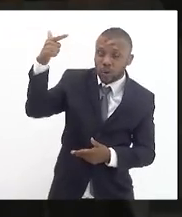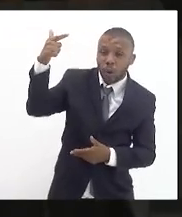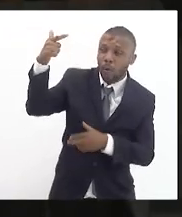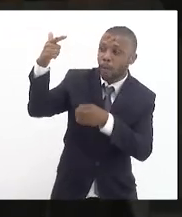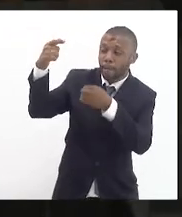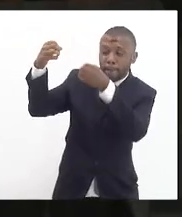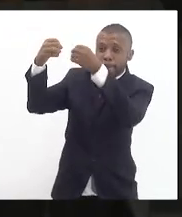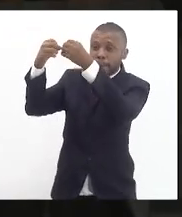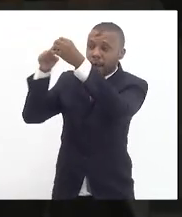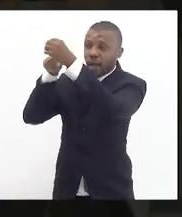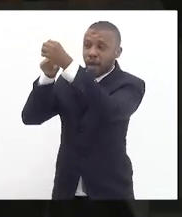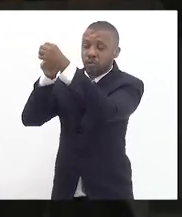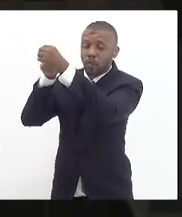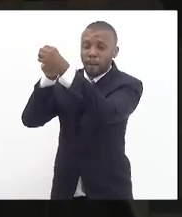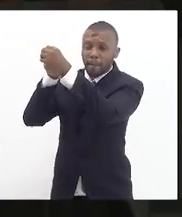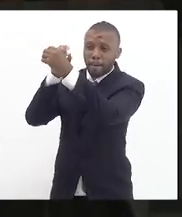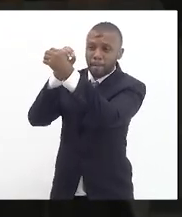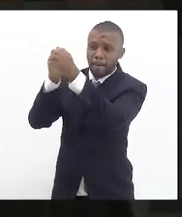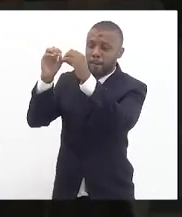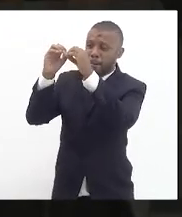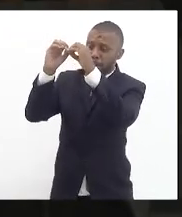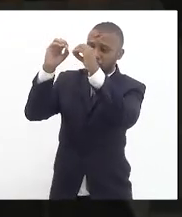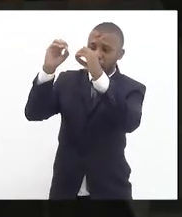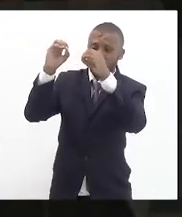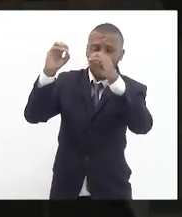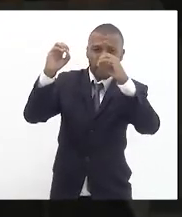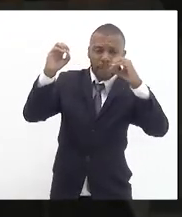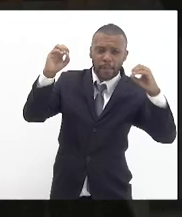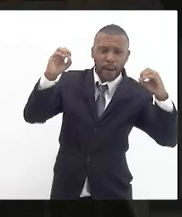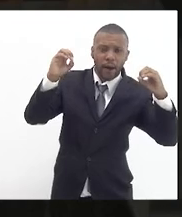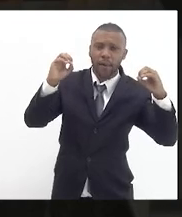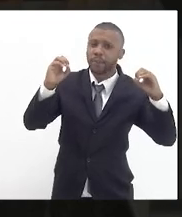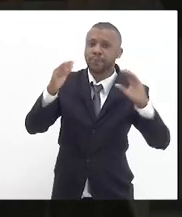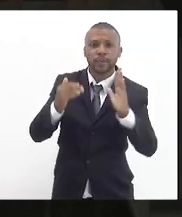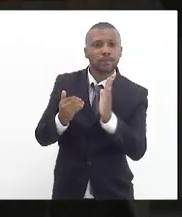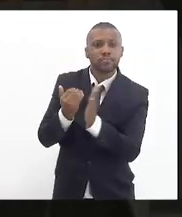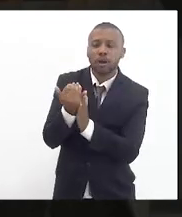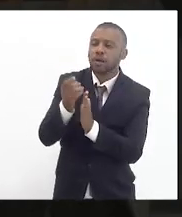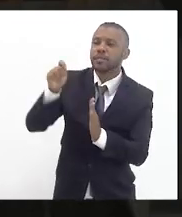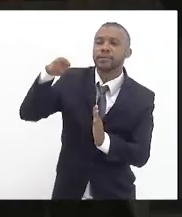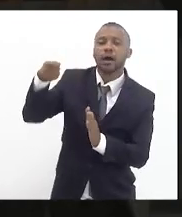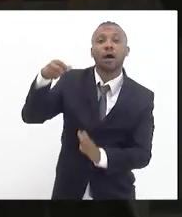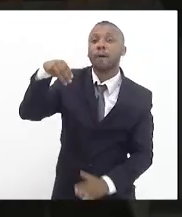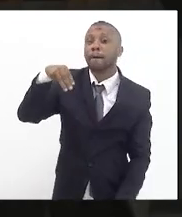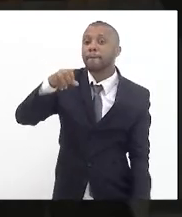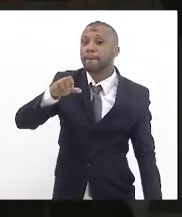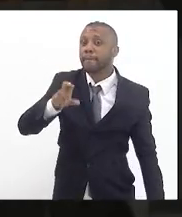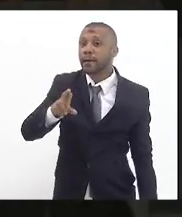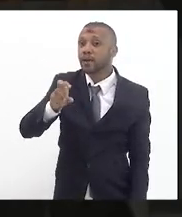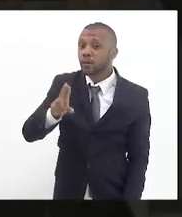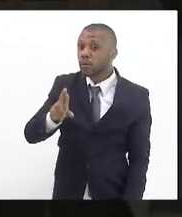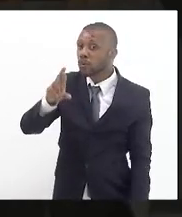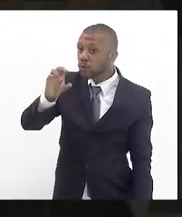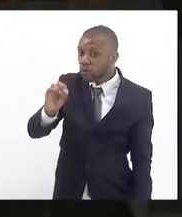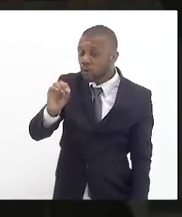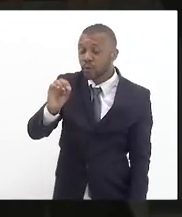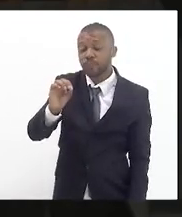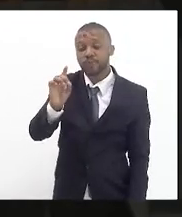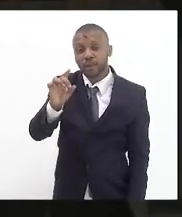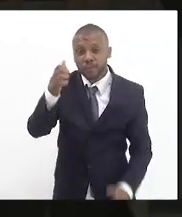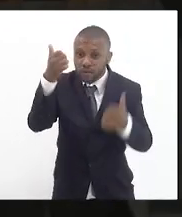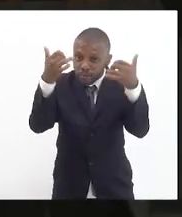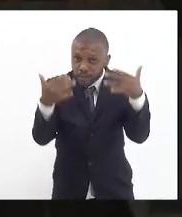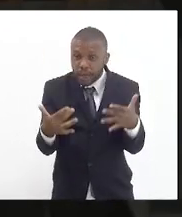distância ao sol começamos com mais próximo Mercúrio e vou faltar